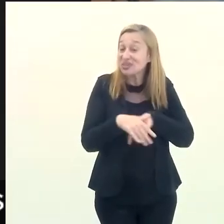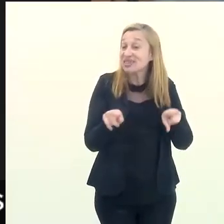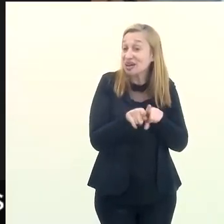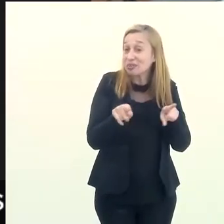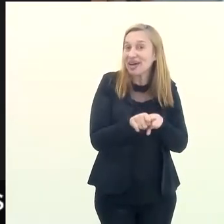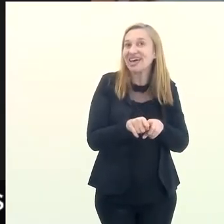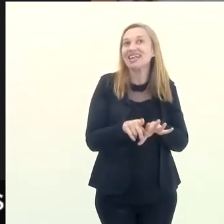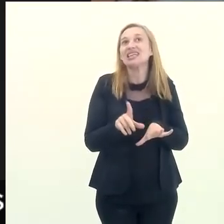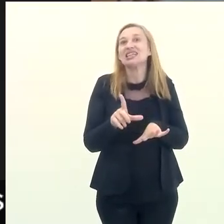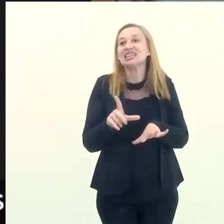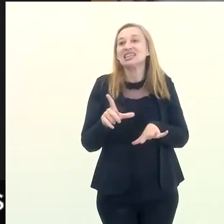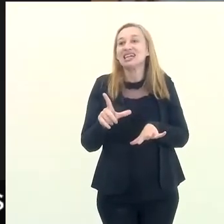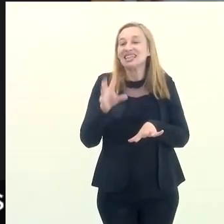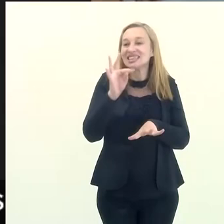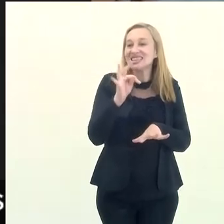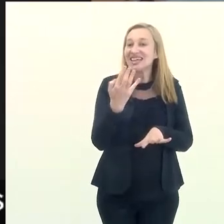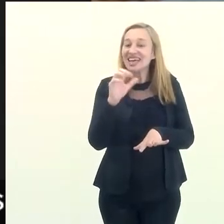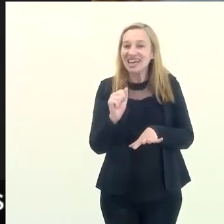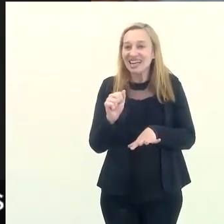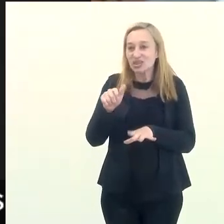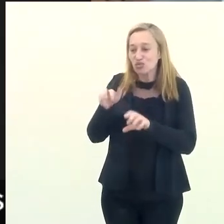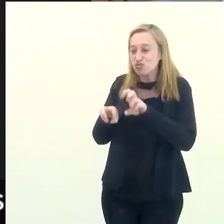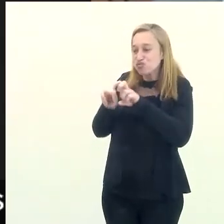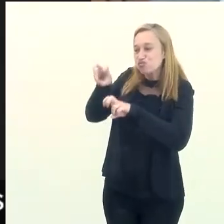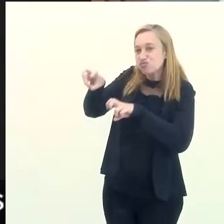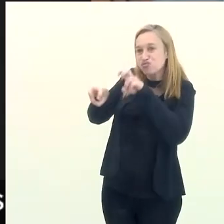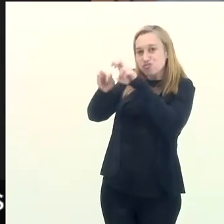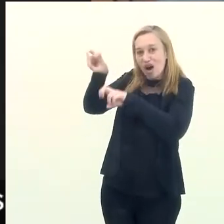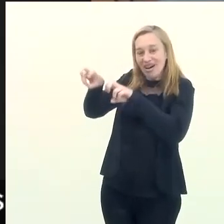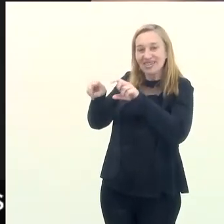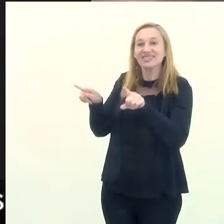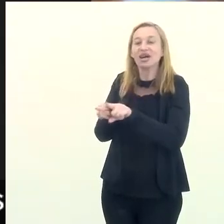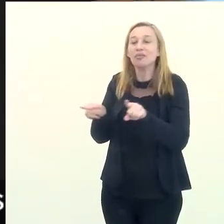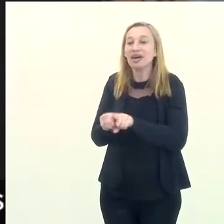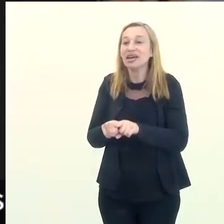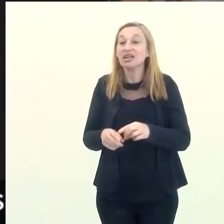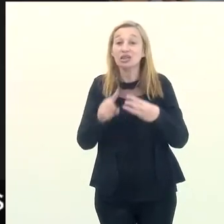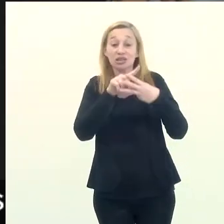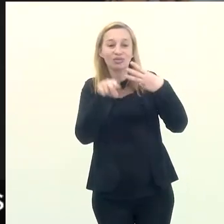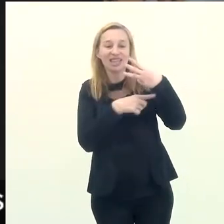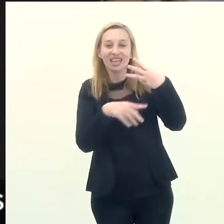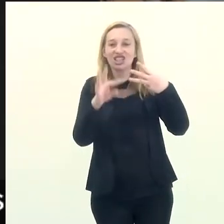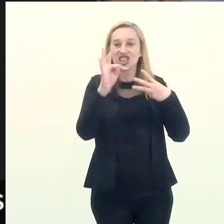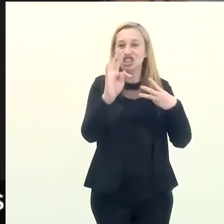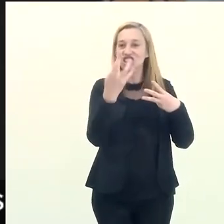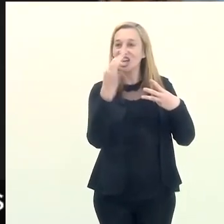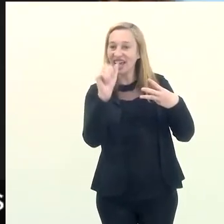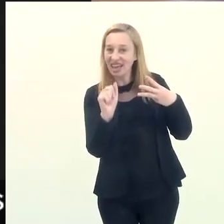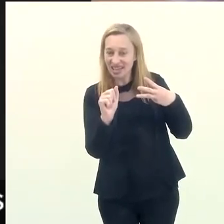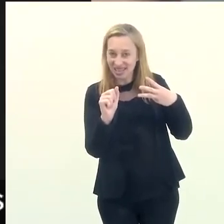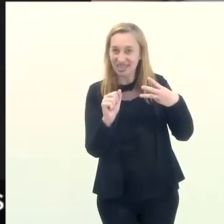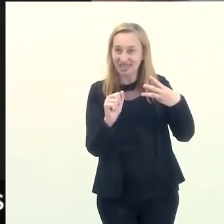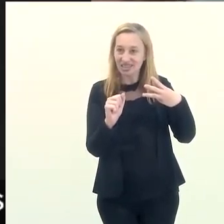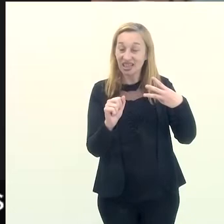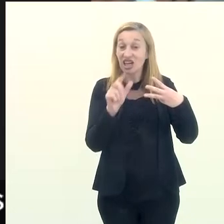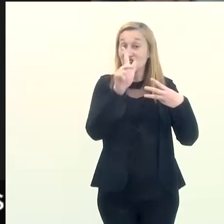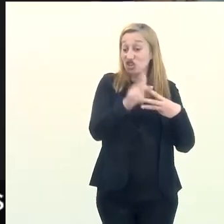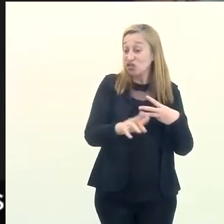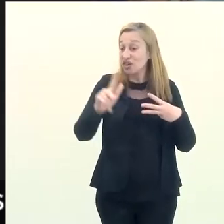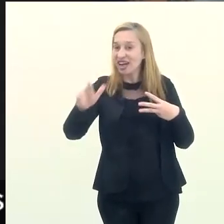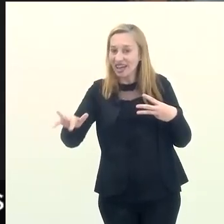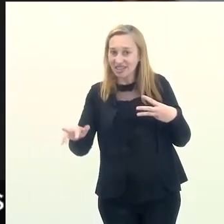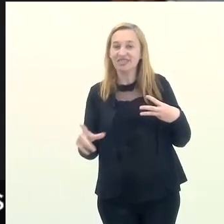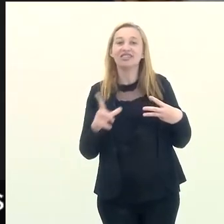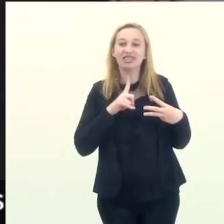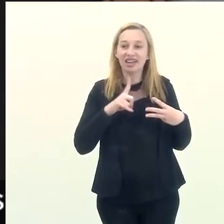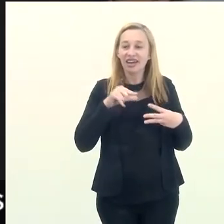excepcionais. Você tem ali trilhas para caminhadas, enfim. Aliás, são três trilhas de três eras